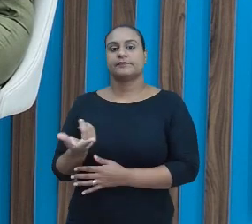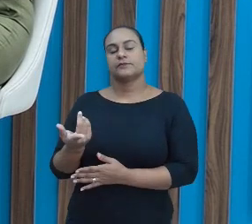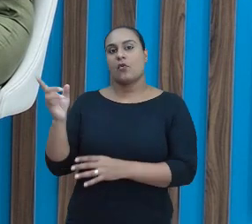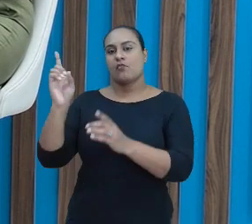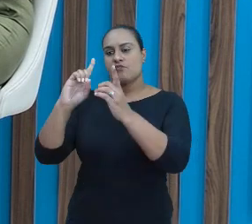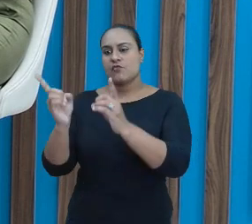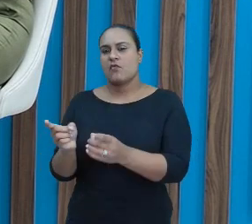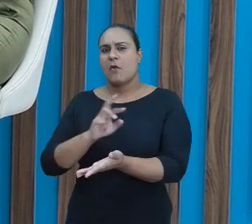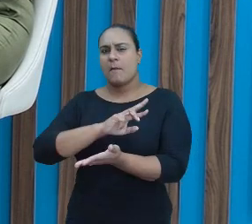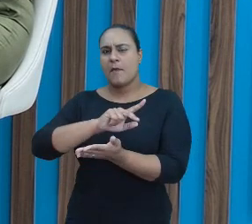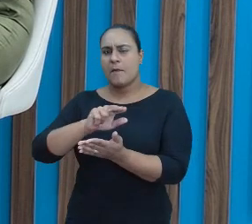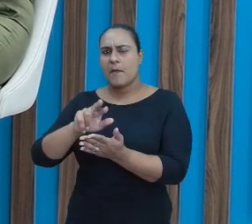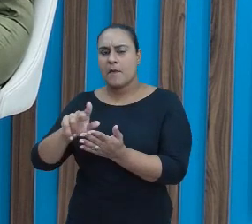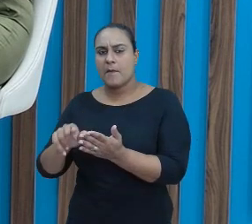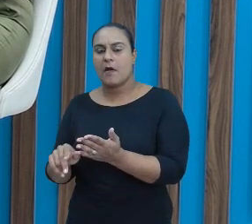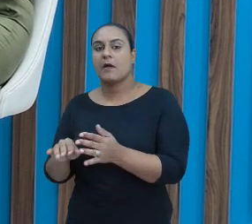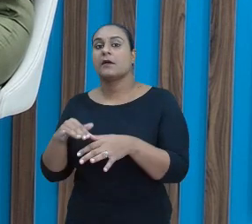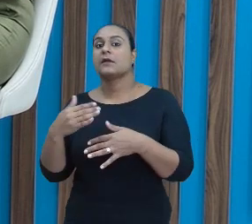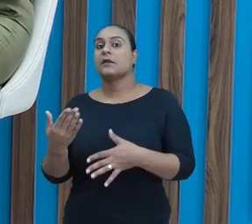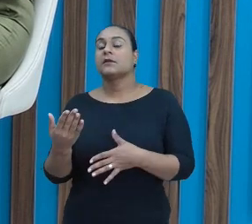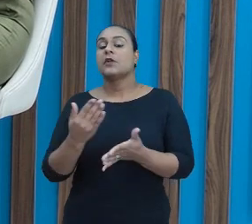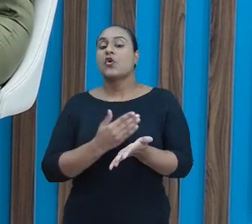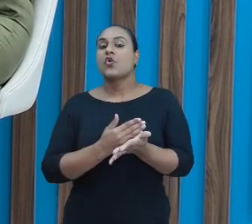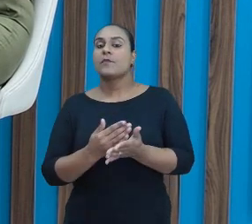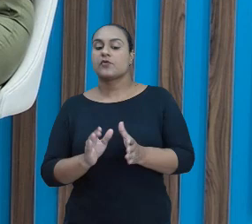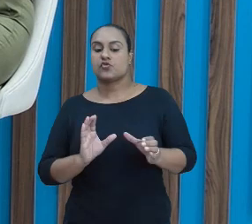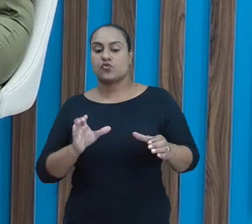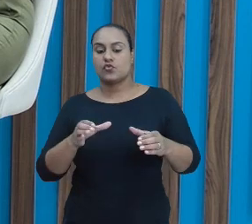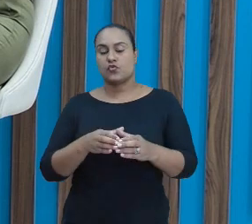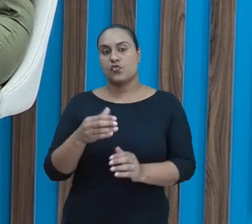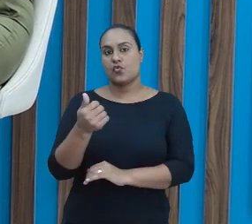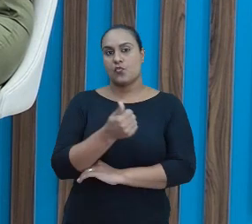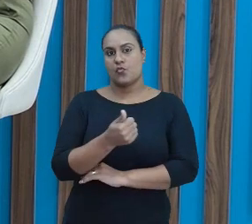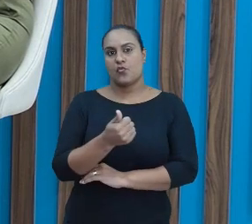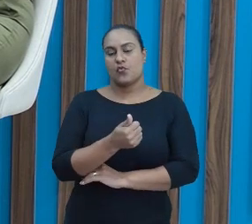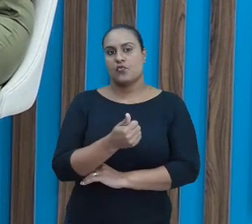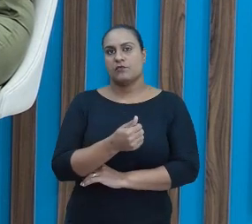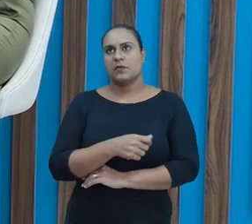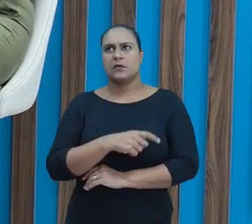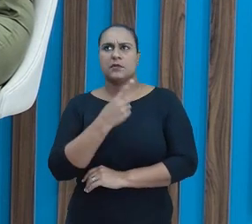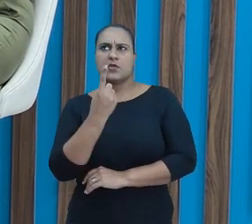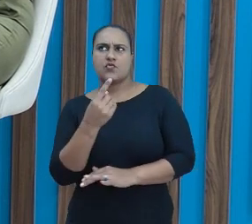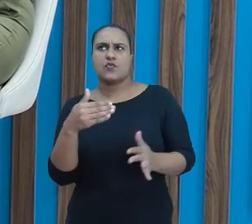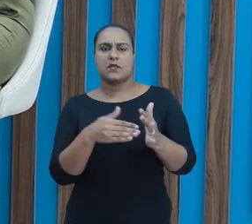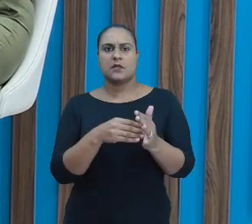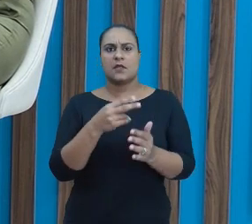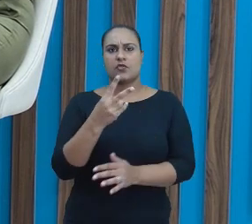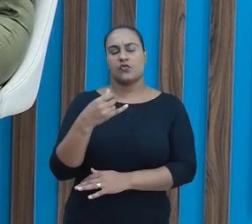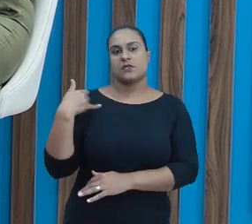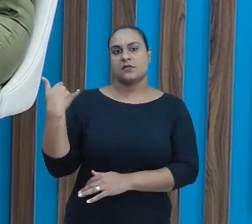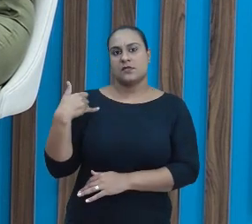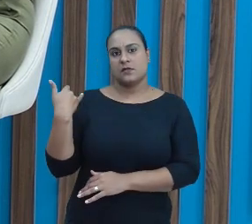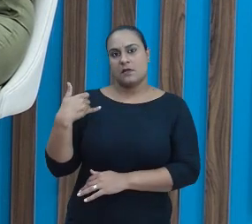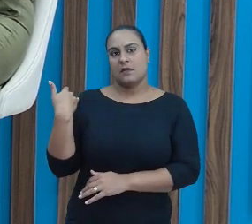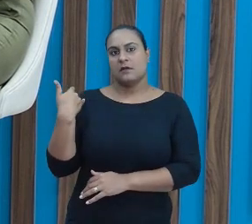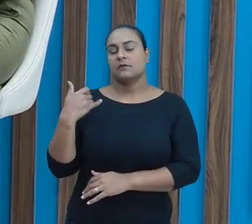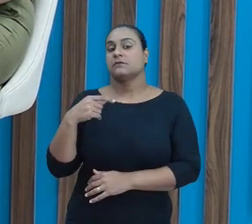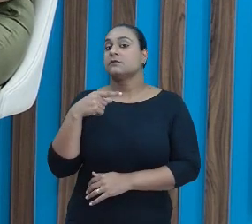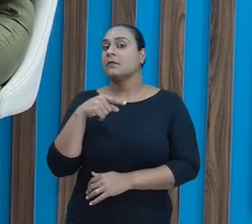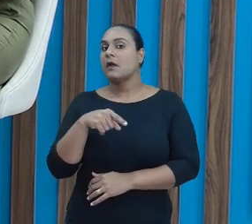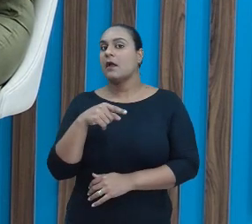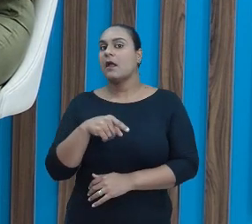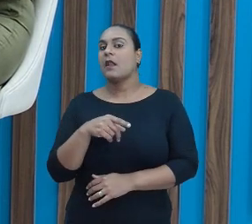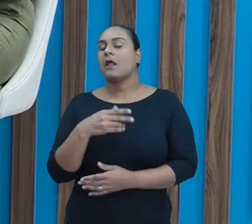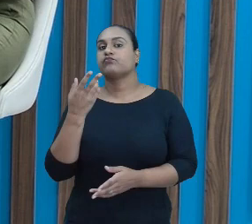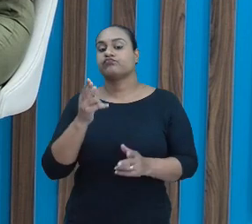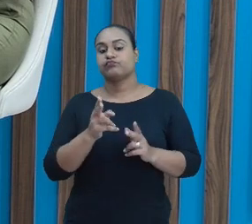educação infantil, né, ele começou com a gente no grupo 1, que são as crianças de 1 a 2 anos, e aí a criança, ela ficava numa